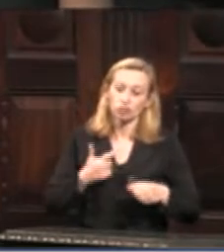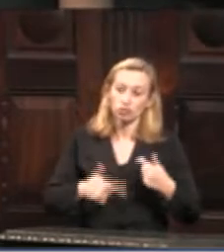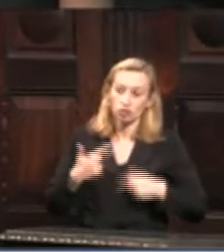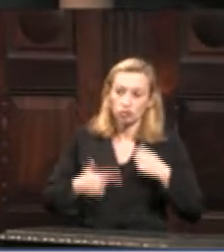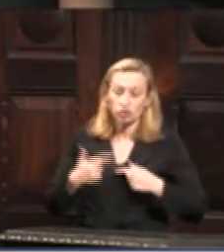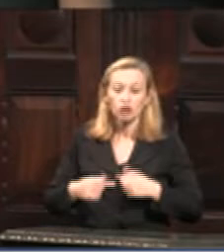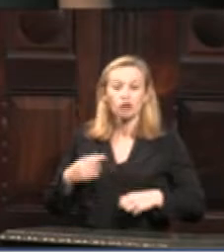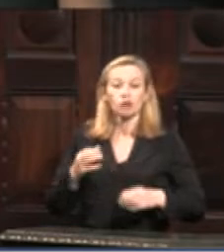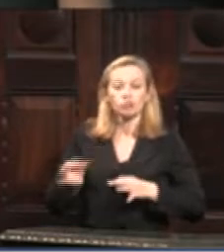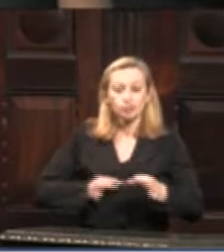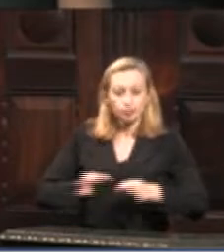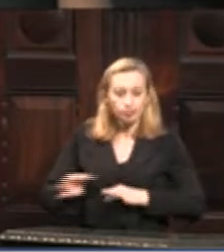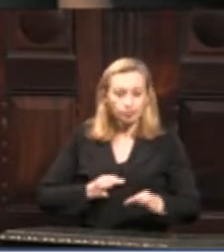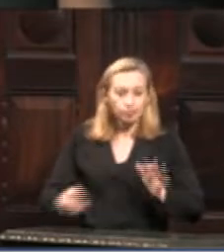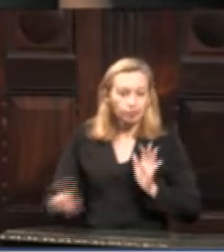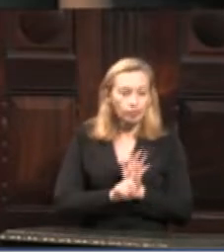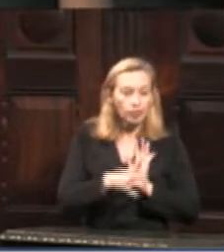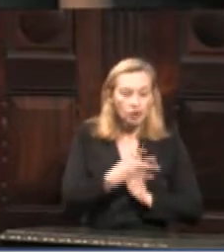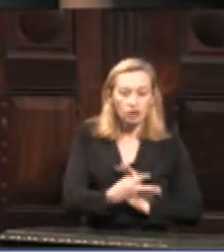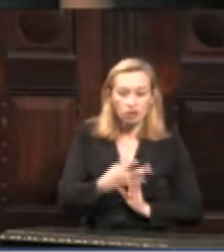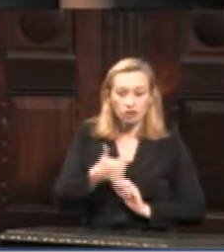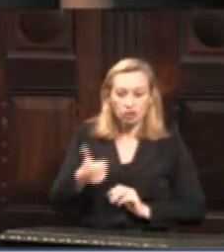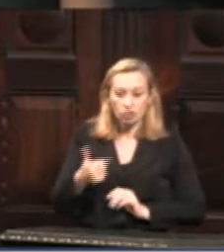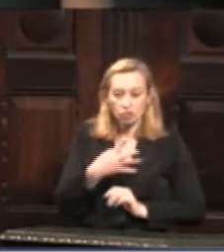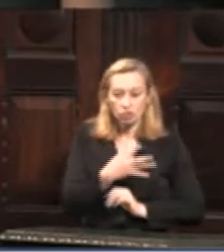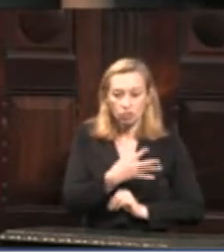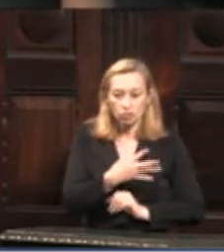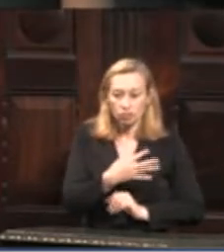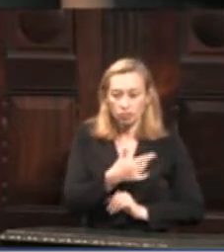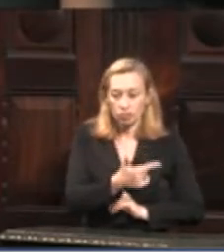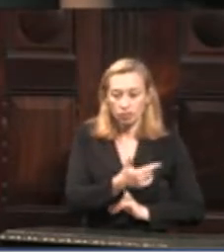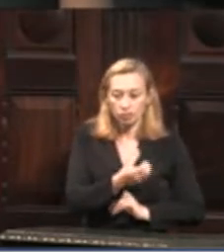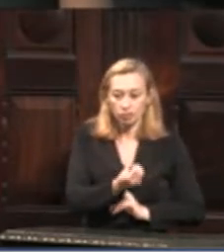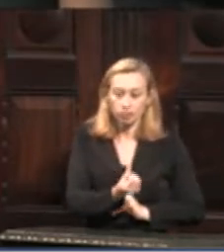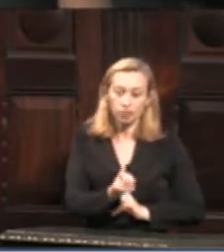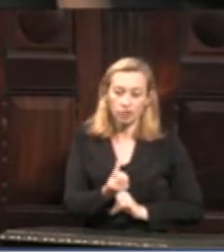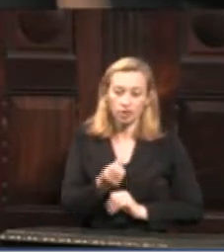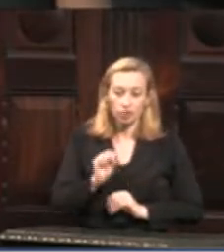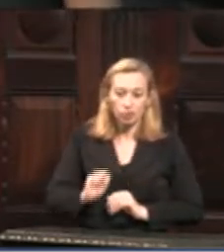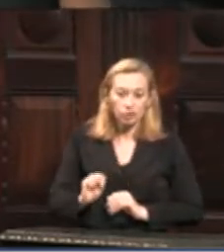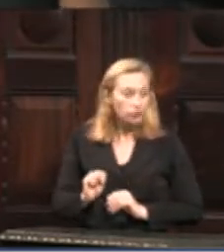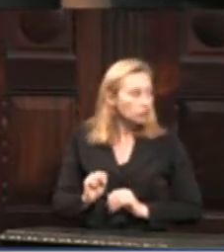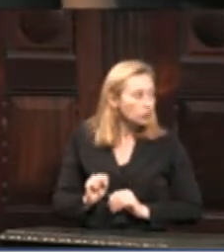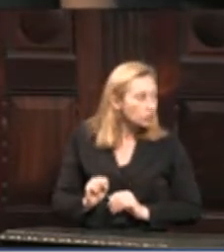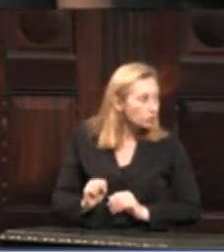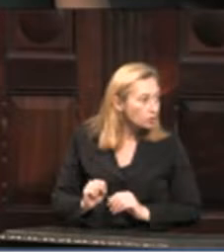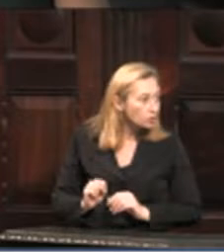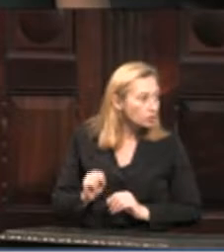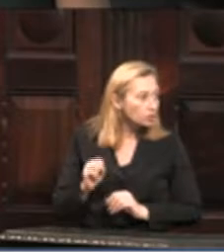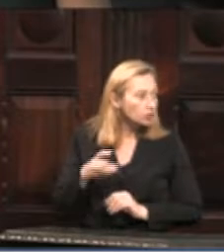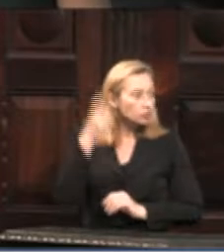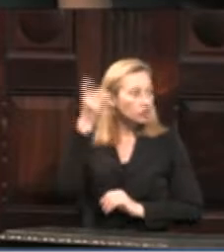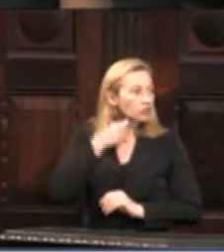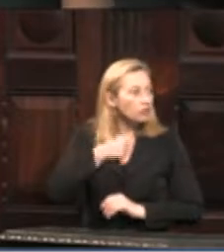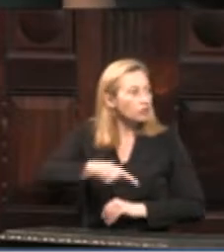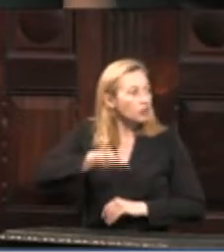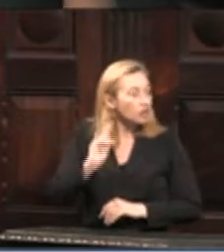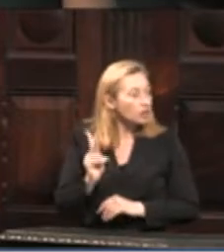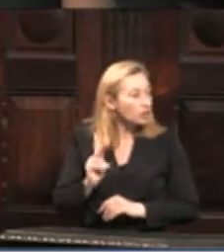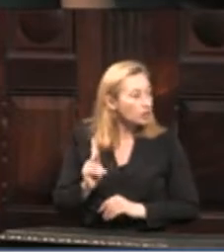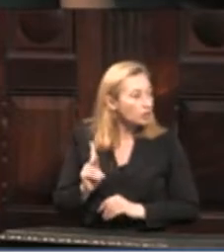4261 de 2018, de autoria do deputado Valdec Carneiro, que estabelece cota para a representação de afrodescendentes nas publicidades